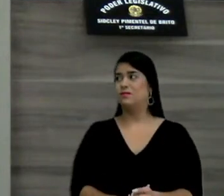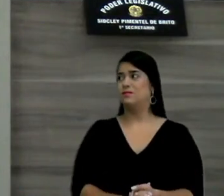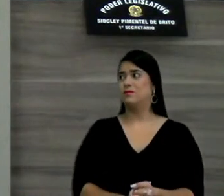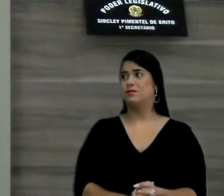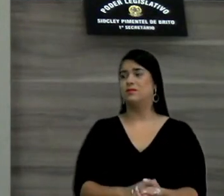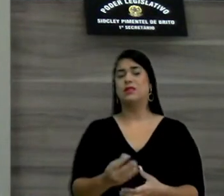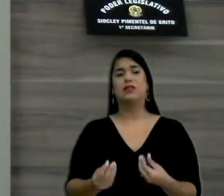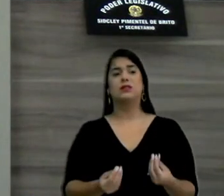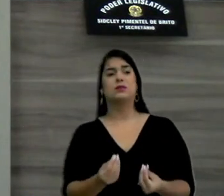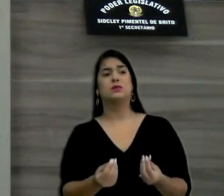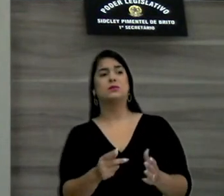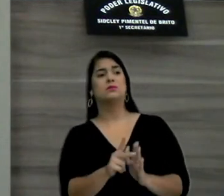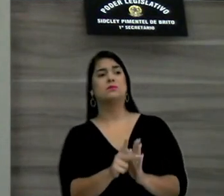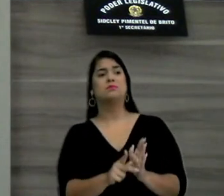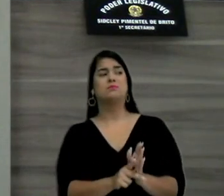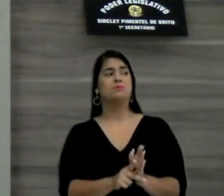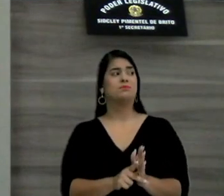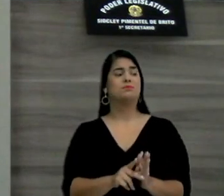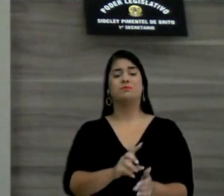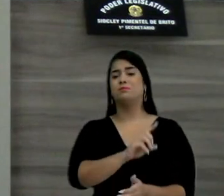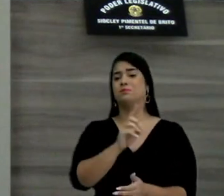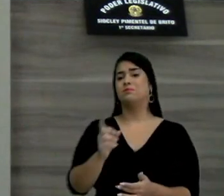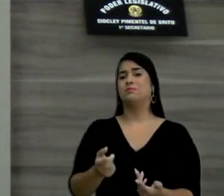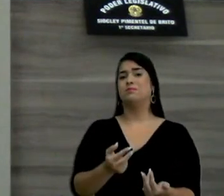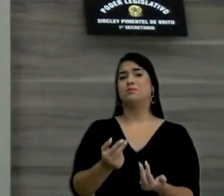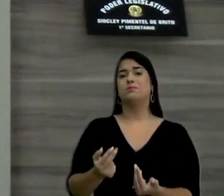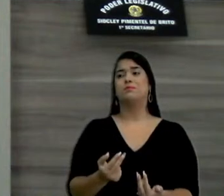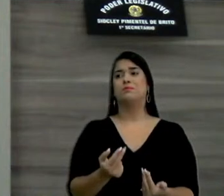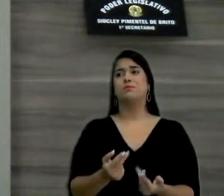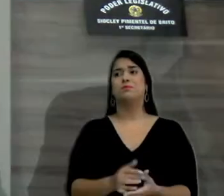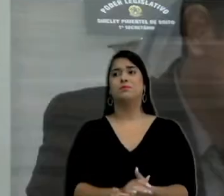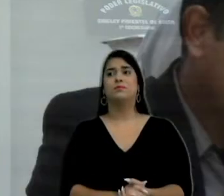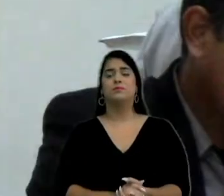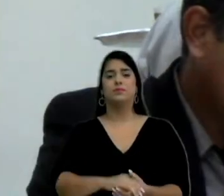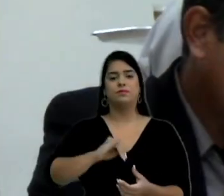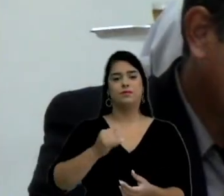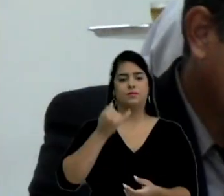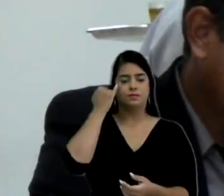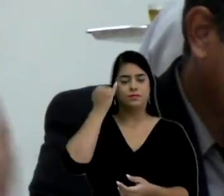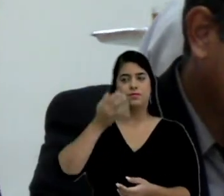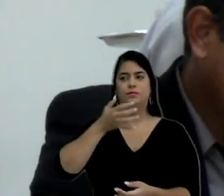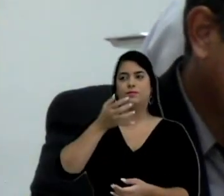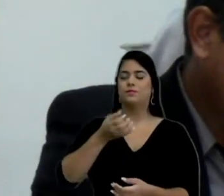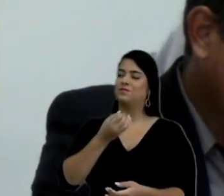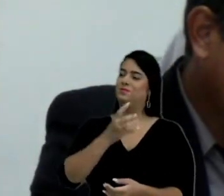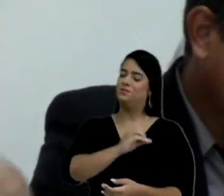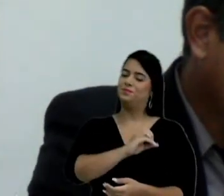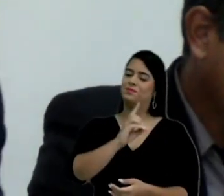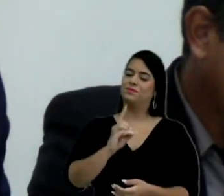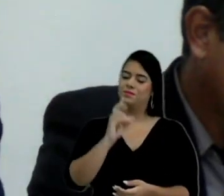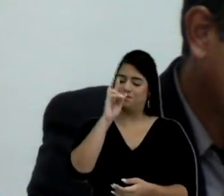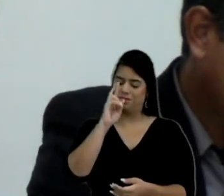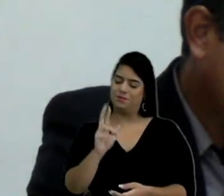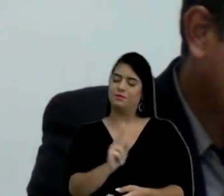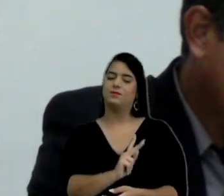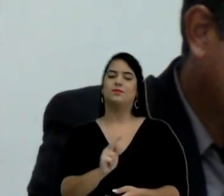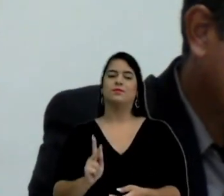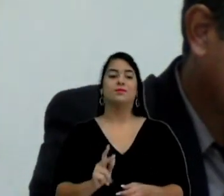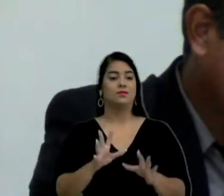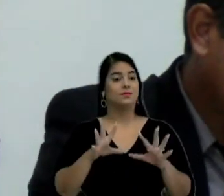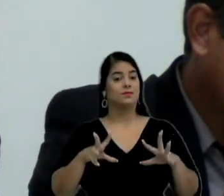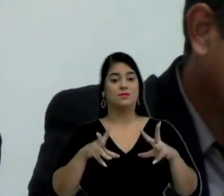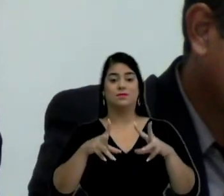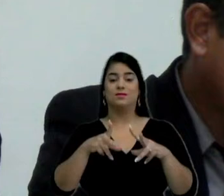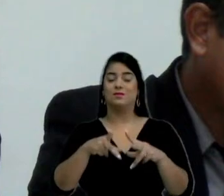projeto dia jun sindicato bom dia bom dia Senor Presidente Bom dia a todos os